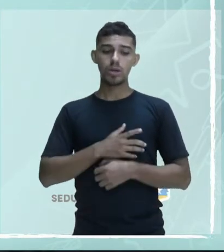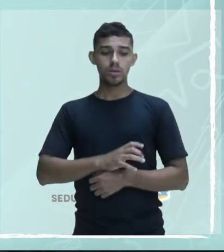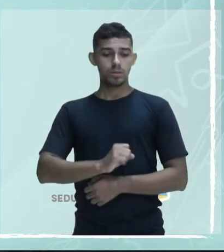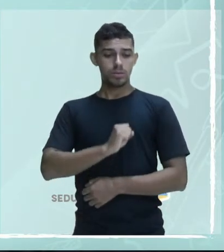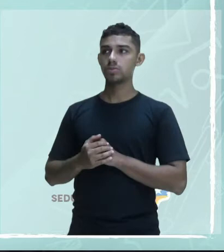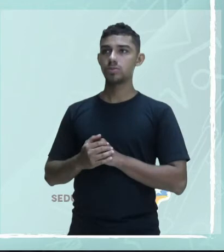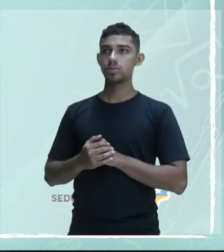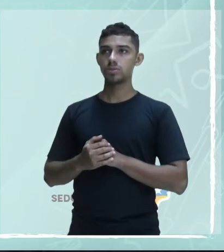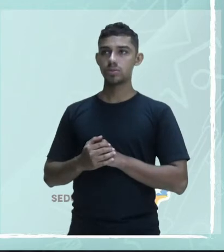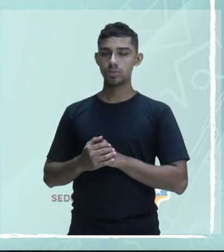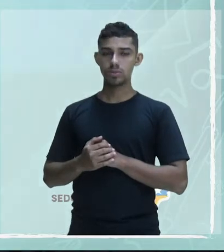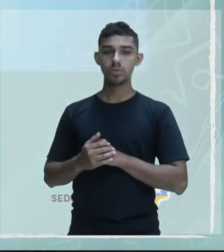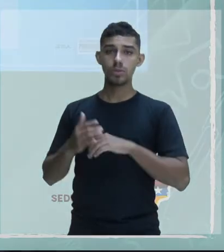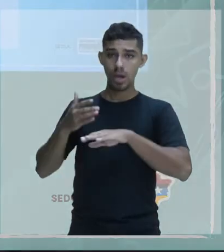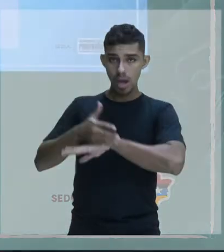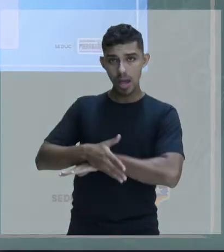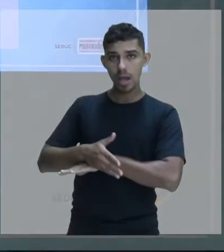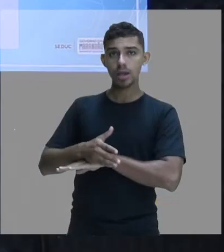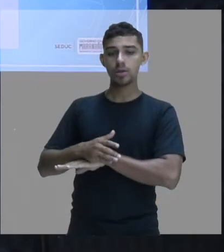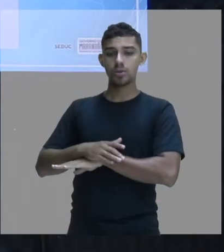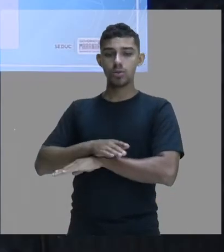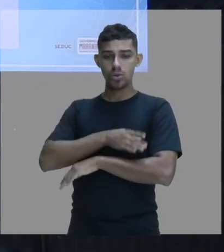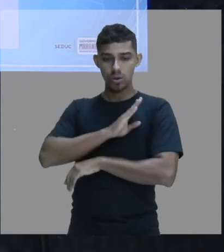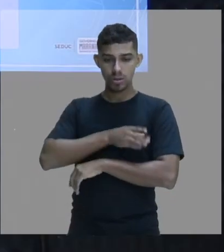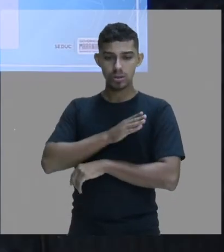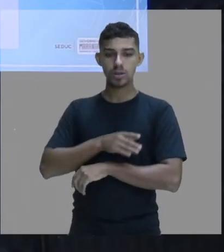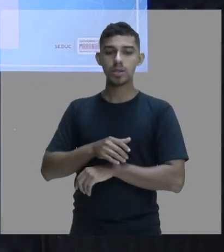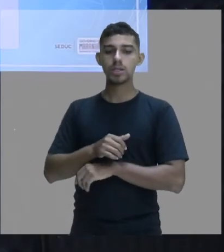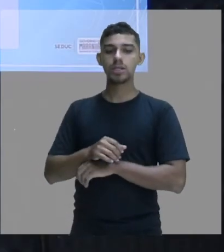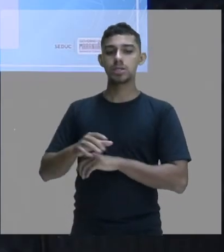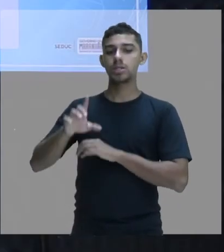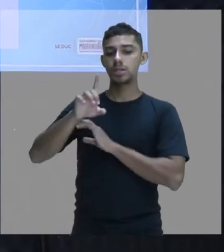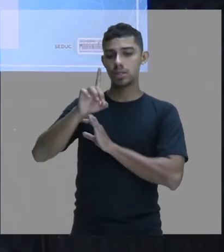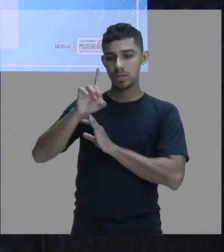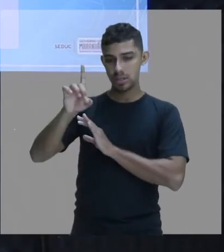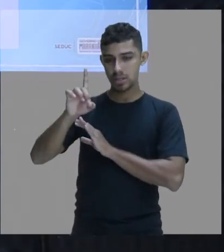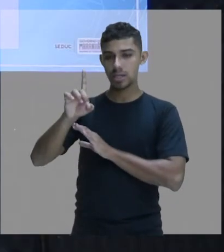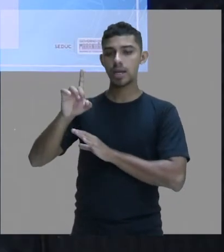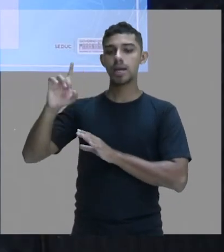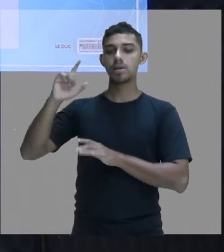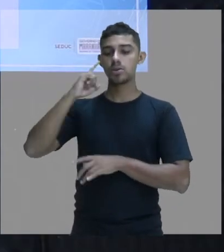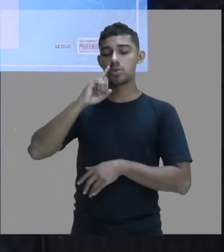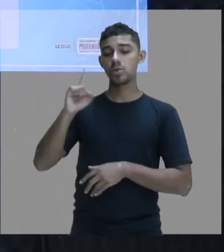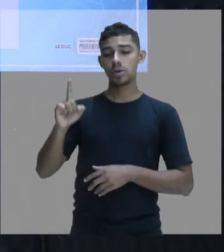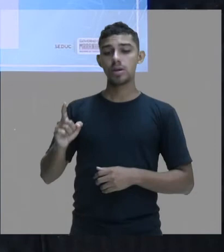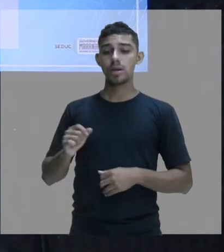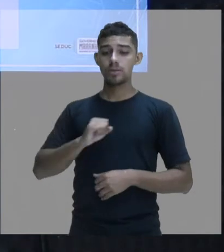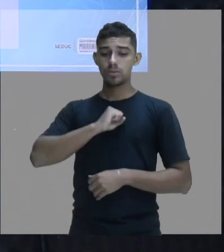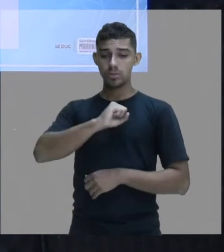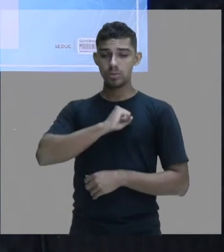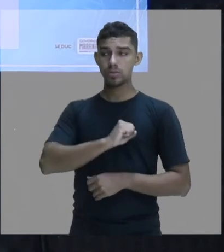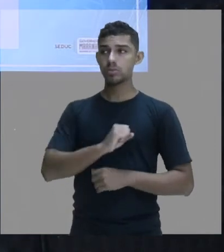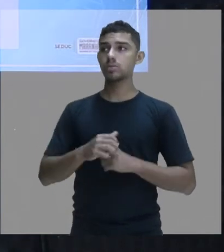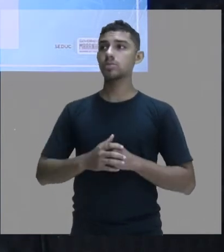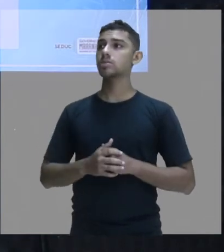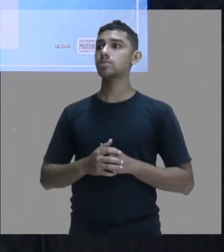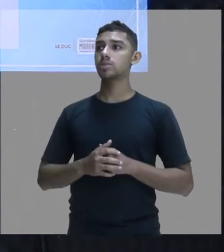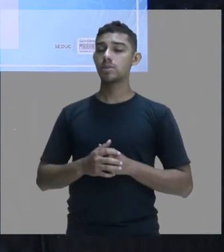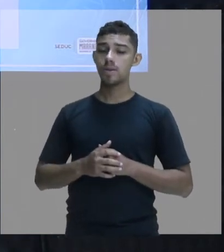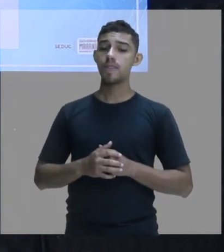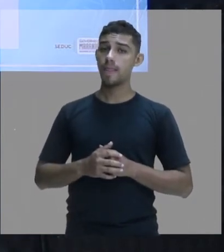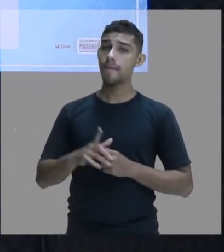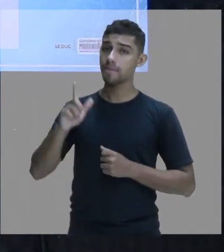gás carbônico. Ele entra no coração pelo átrio direito, vai para o ventrículo direito e é lançado para os pulmões. Tá